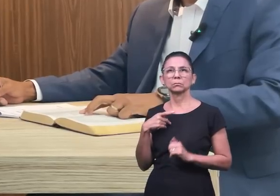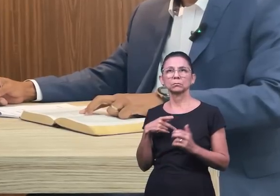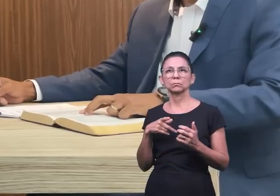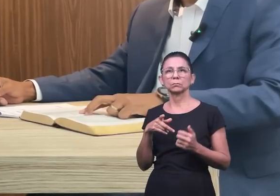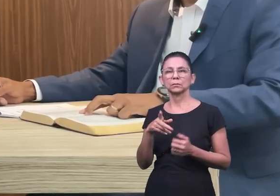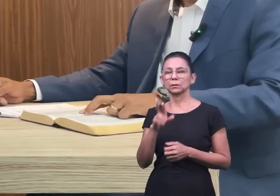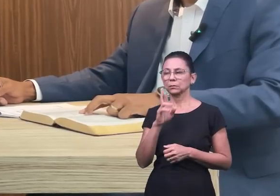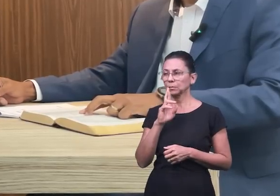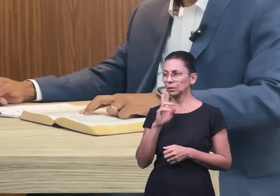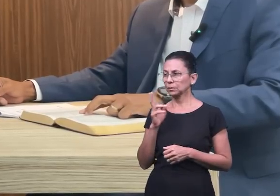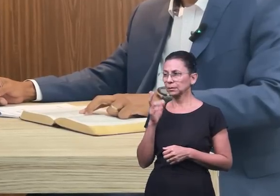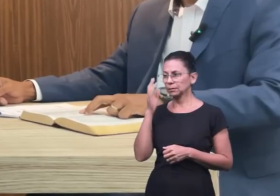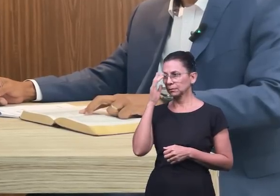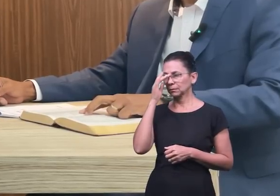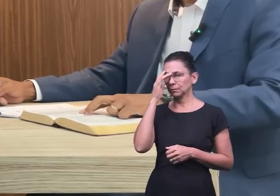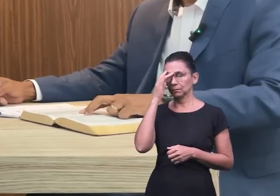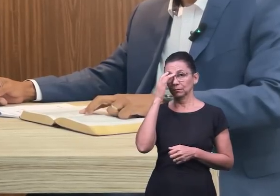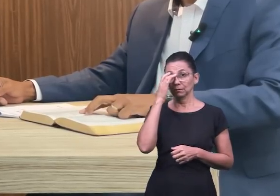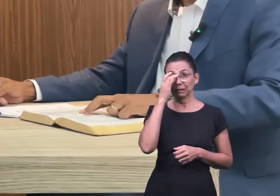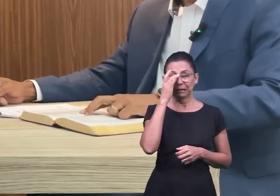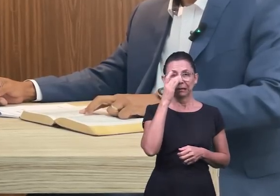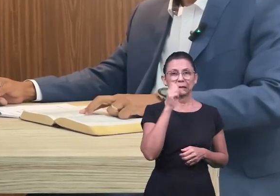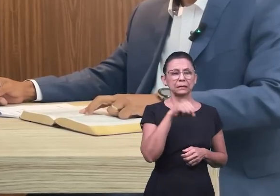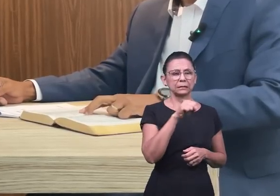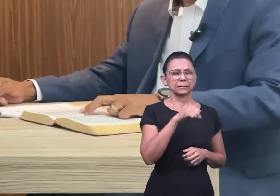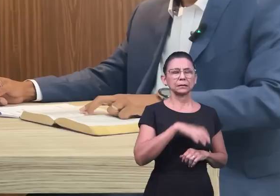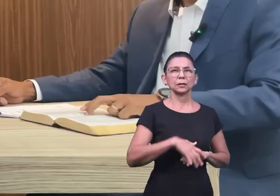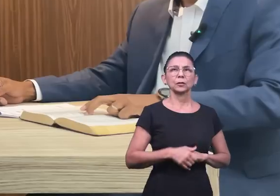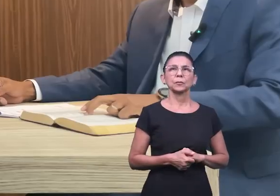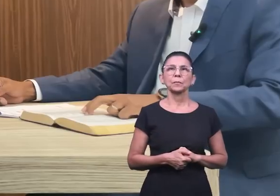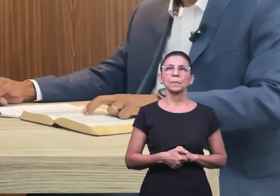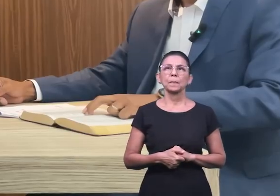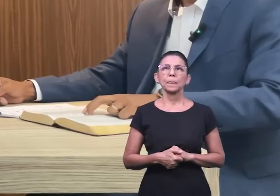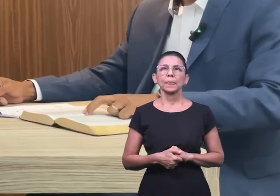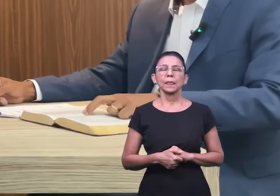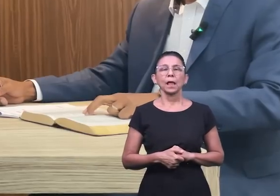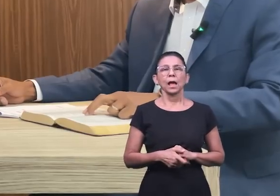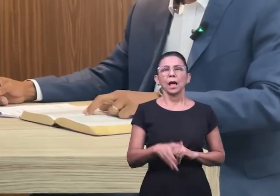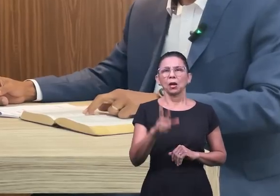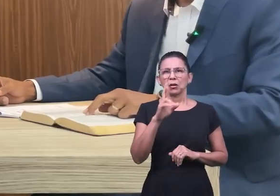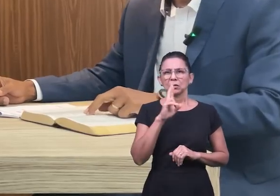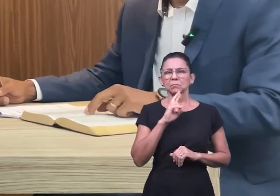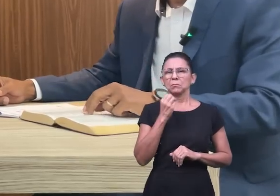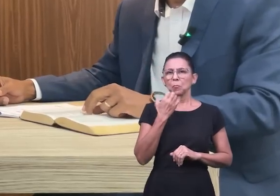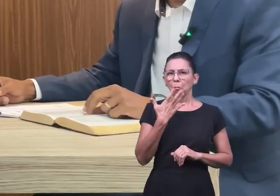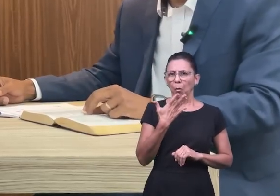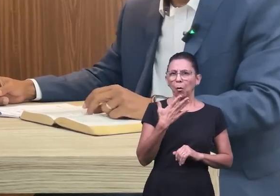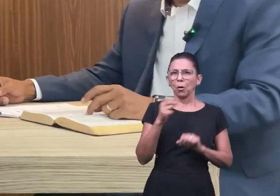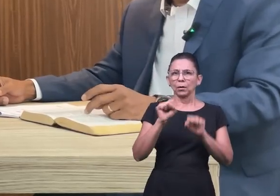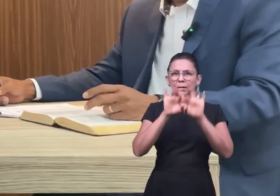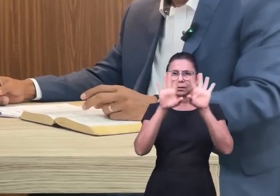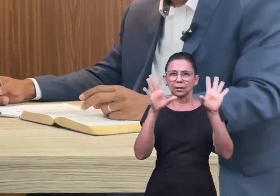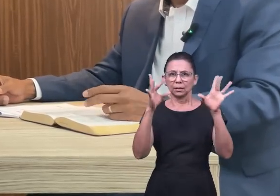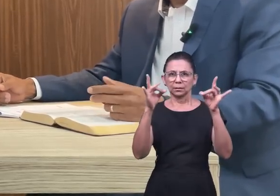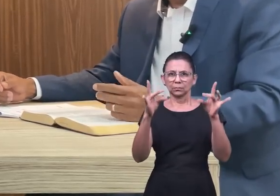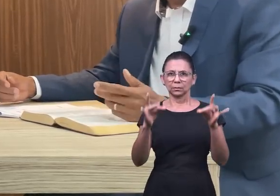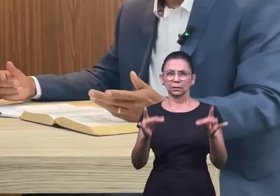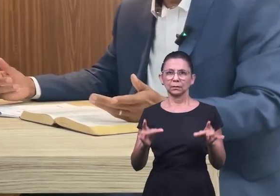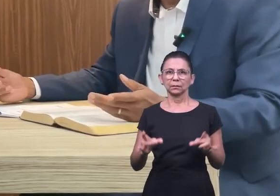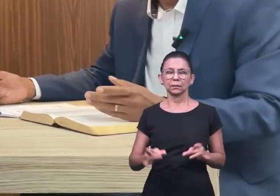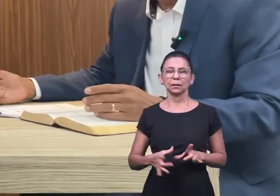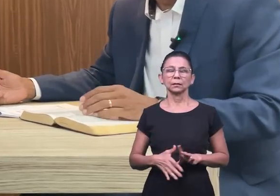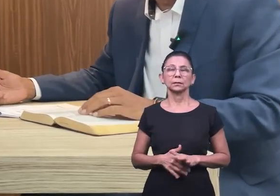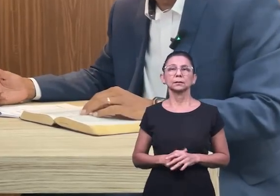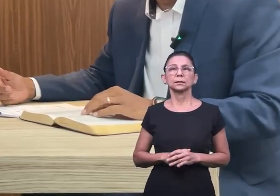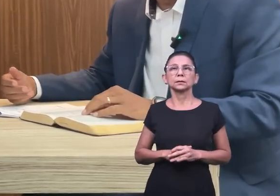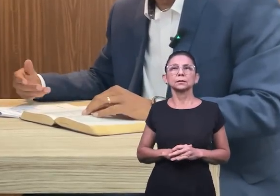a fazer da resposta do vídeo do nosso companheiro Patrick Teixeira? Sim, o Patrick ele deu uma resposta bem